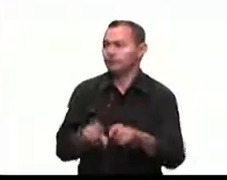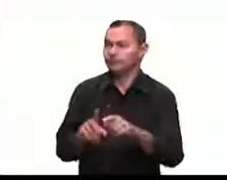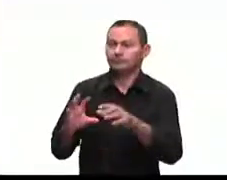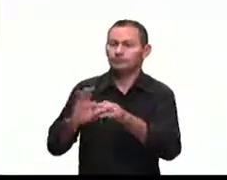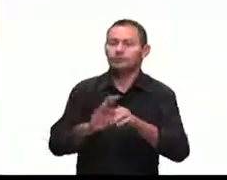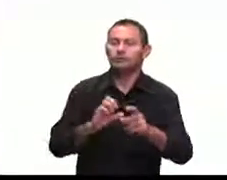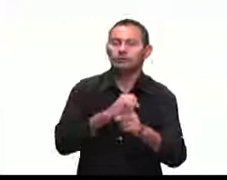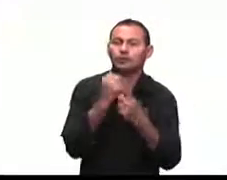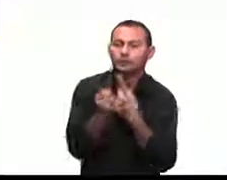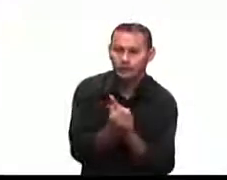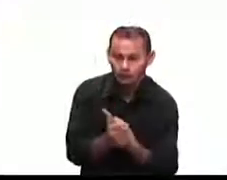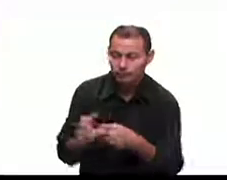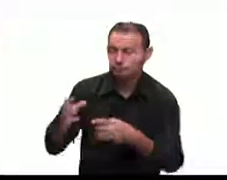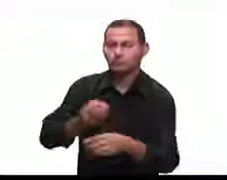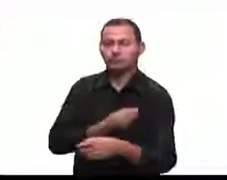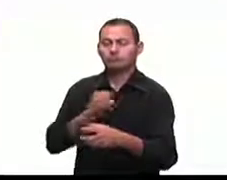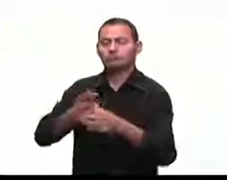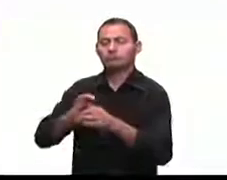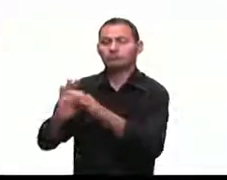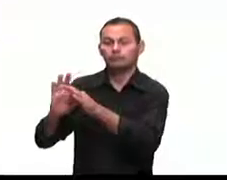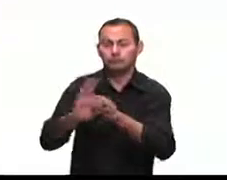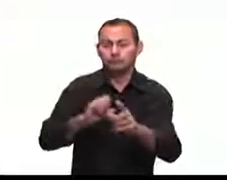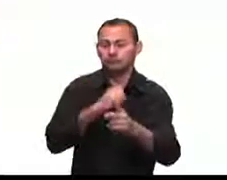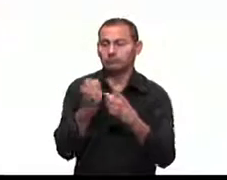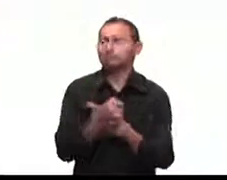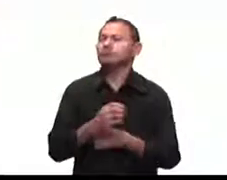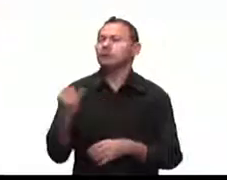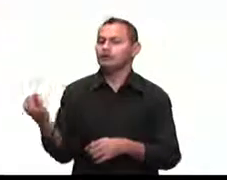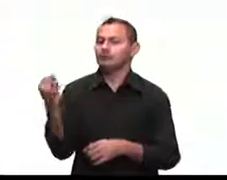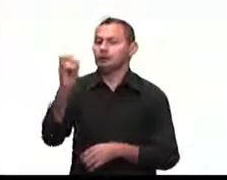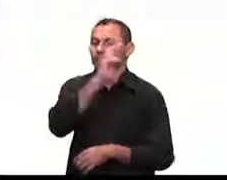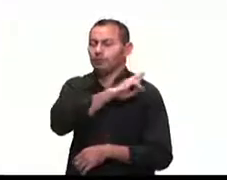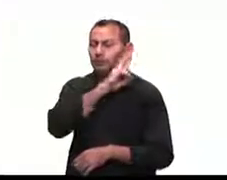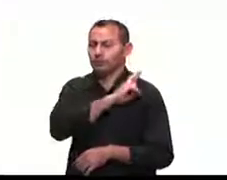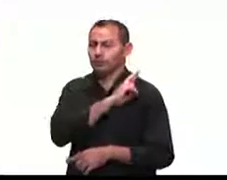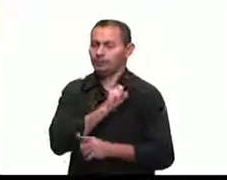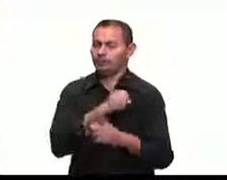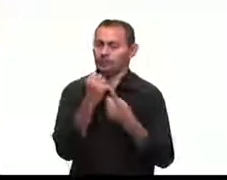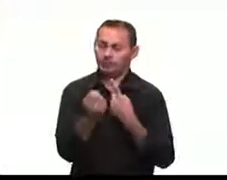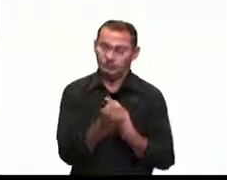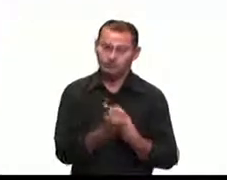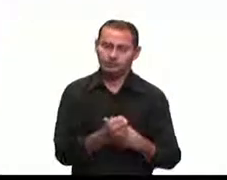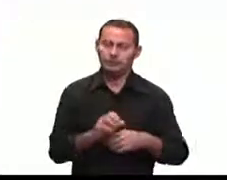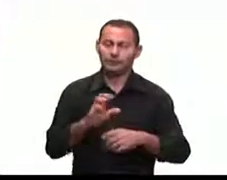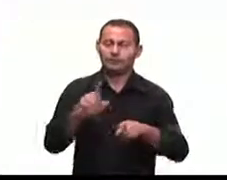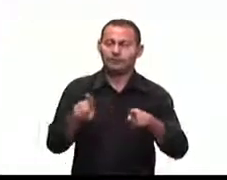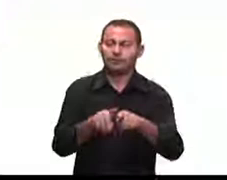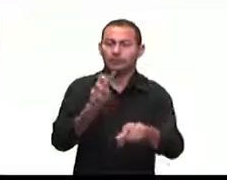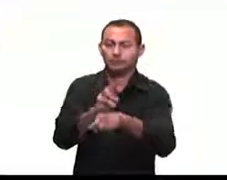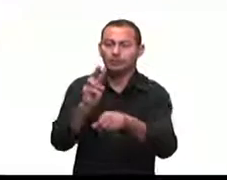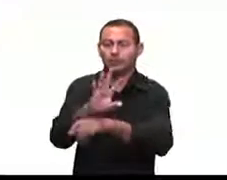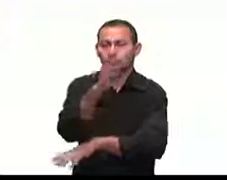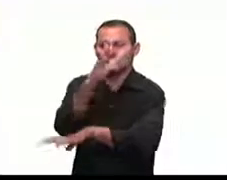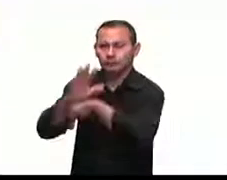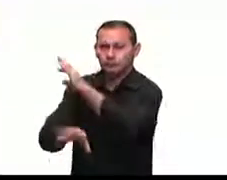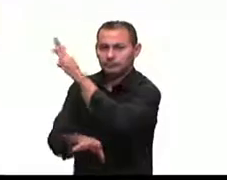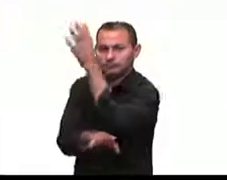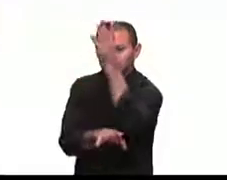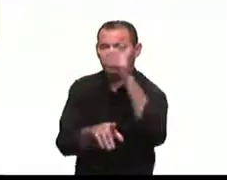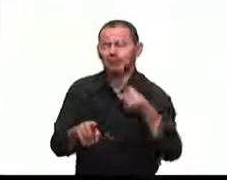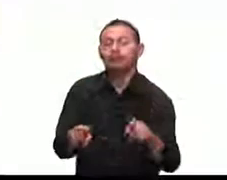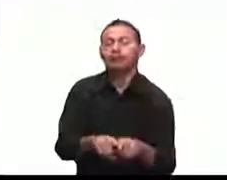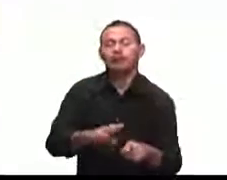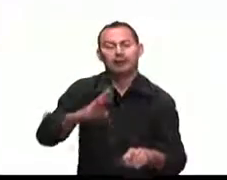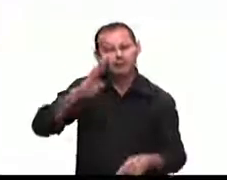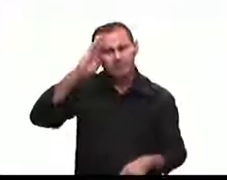contexto social, né? A importância da responsabilidade social e ambiental e